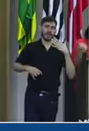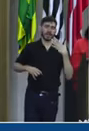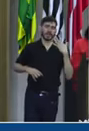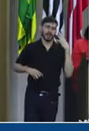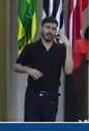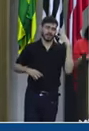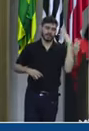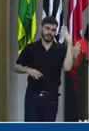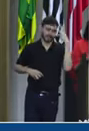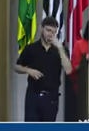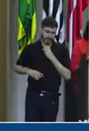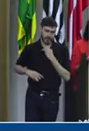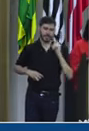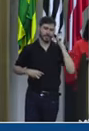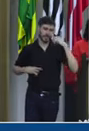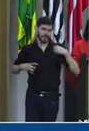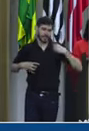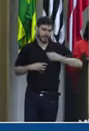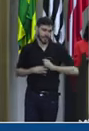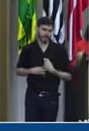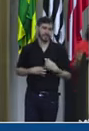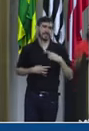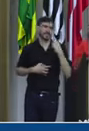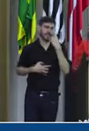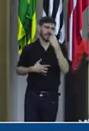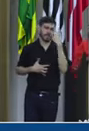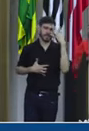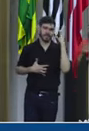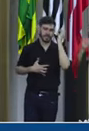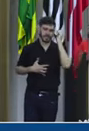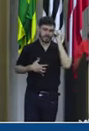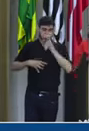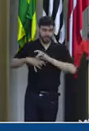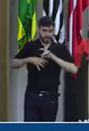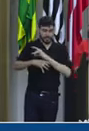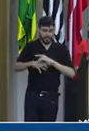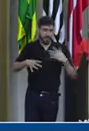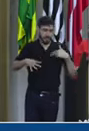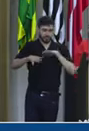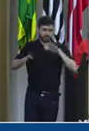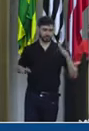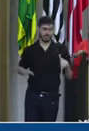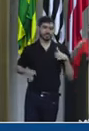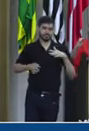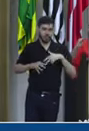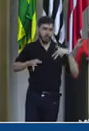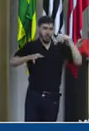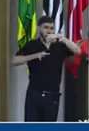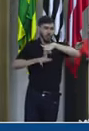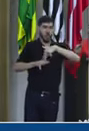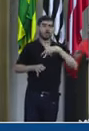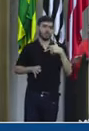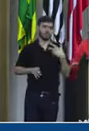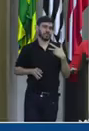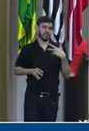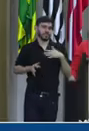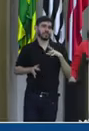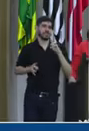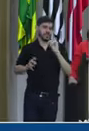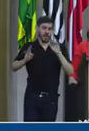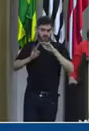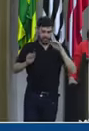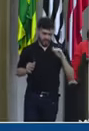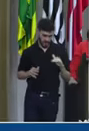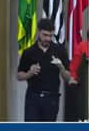cabelos pretos, estou com uma blusa laranja, calça preta. Estou num púlpito alto, que a gente vai rebaixar.